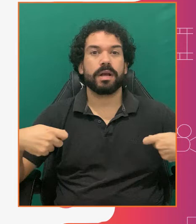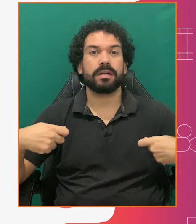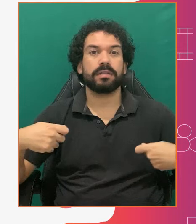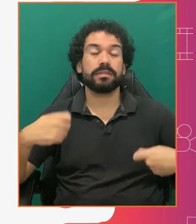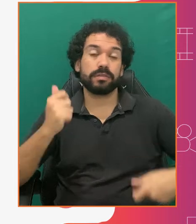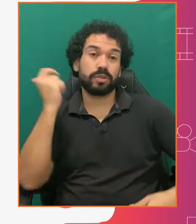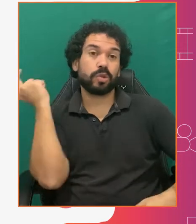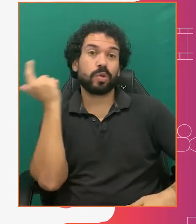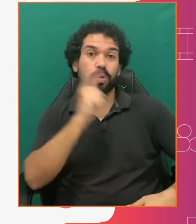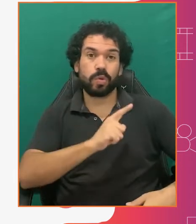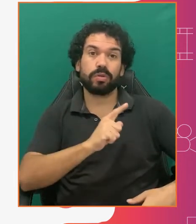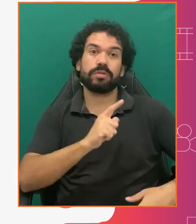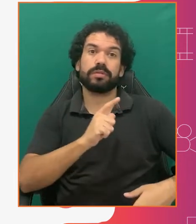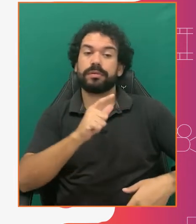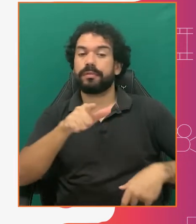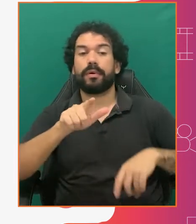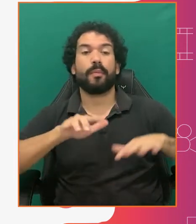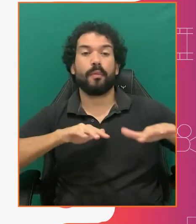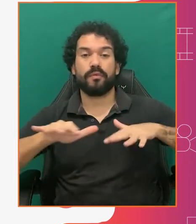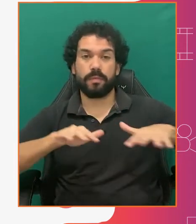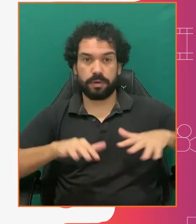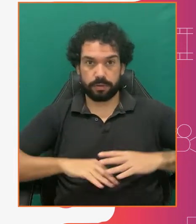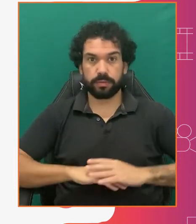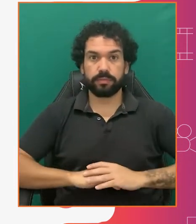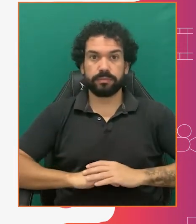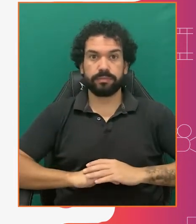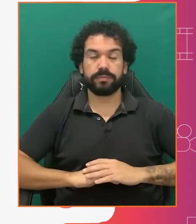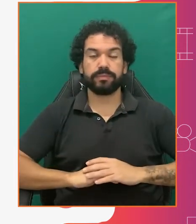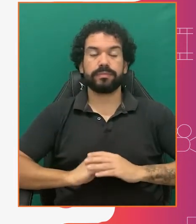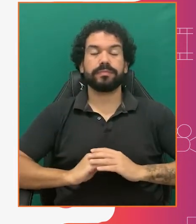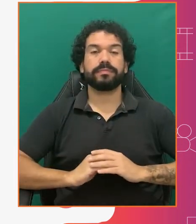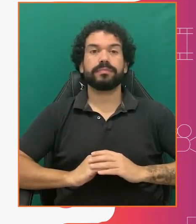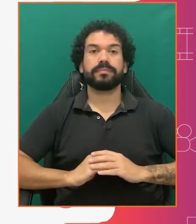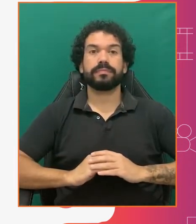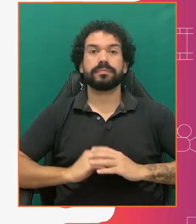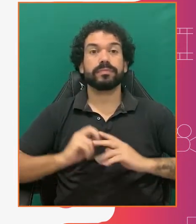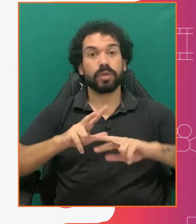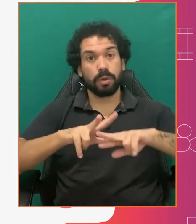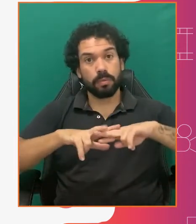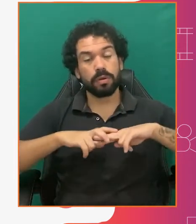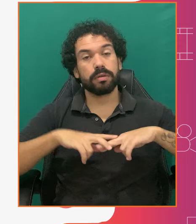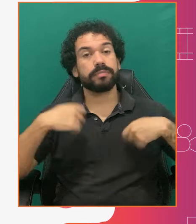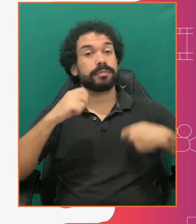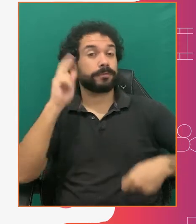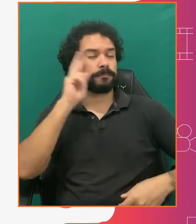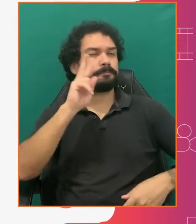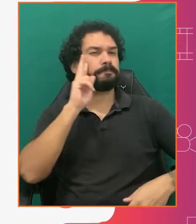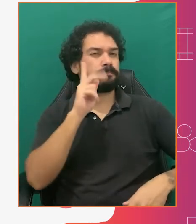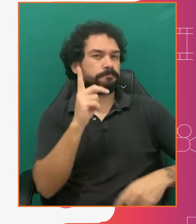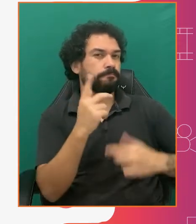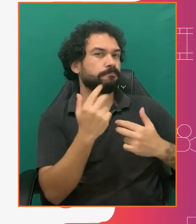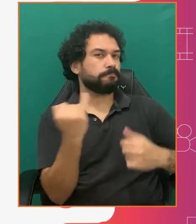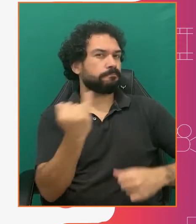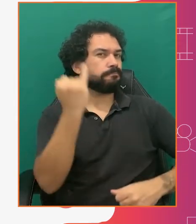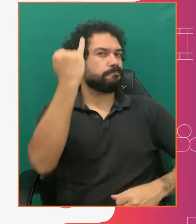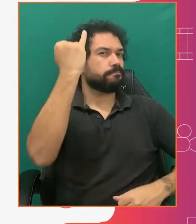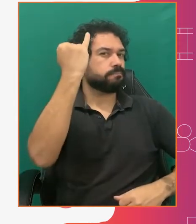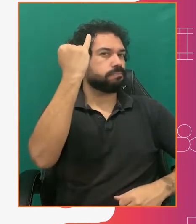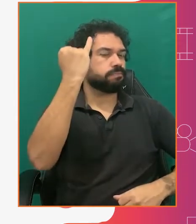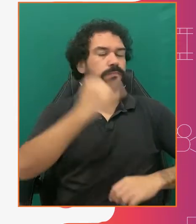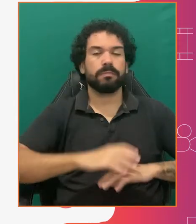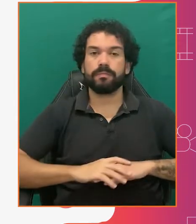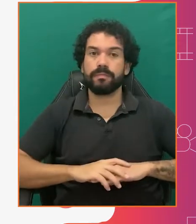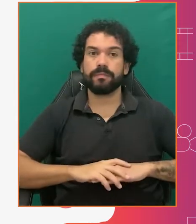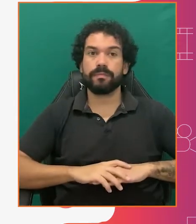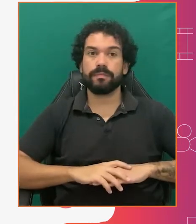necessários para fazer determinado movimento. E para isso, a gente tem que relembrar de uma coisa muito